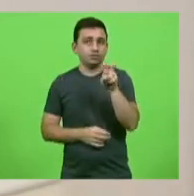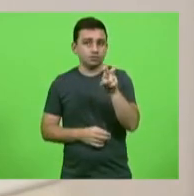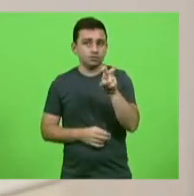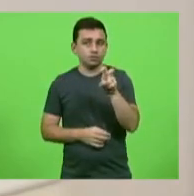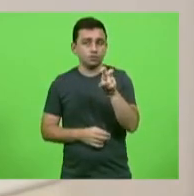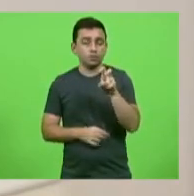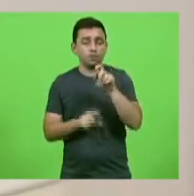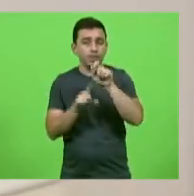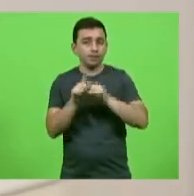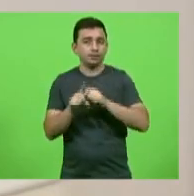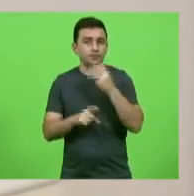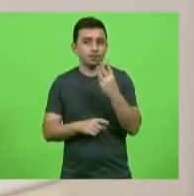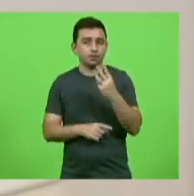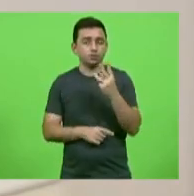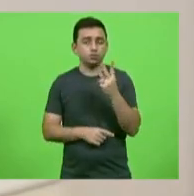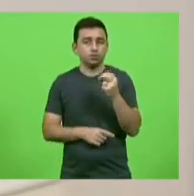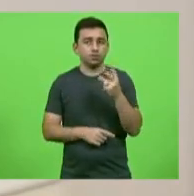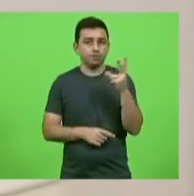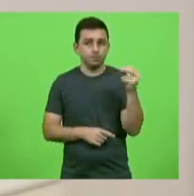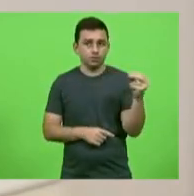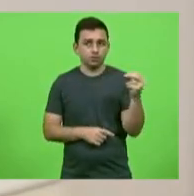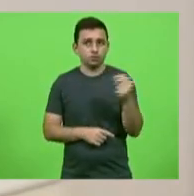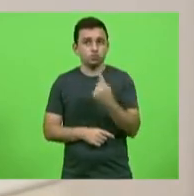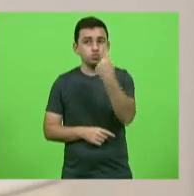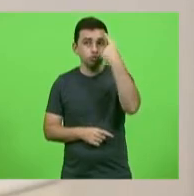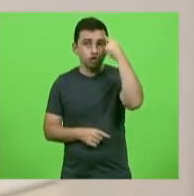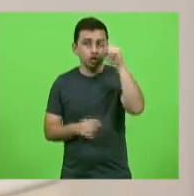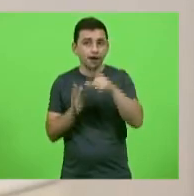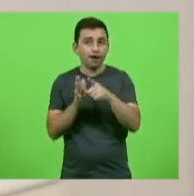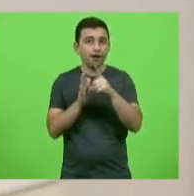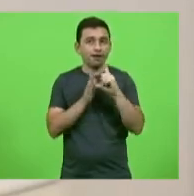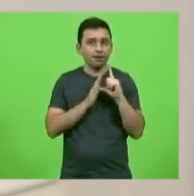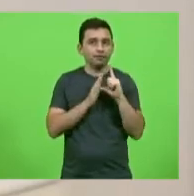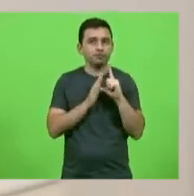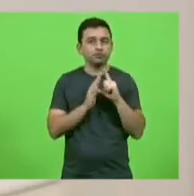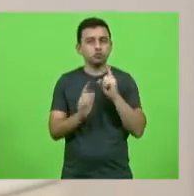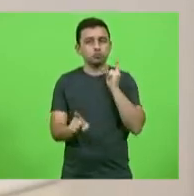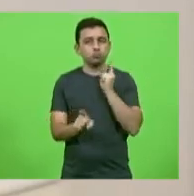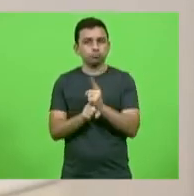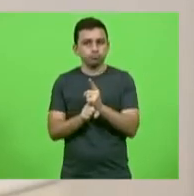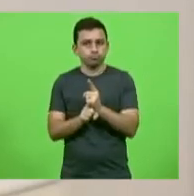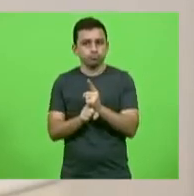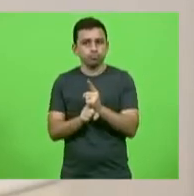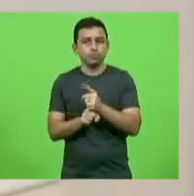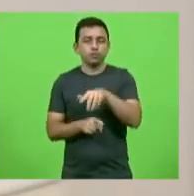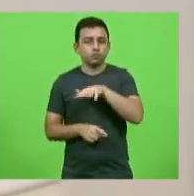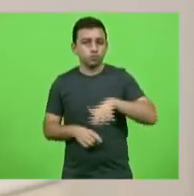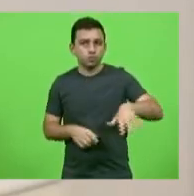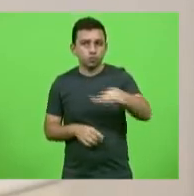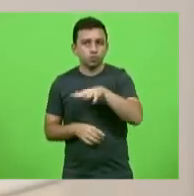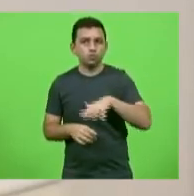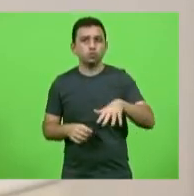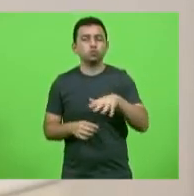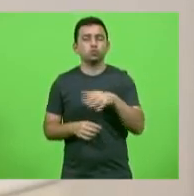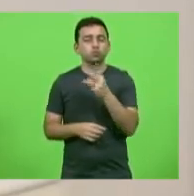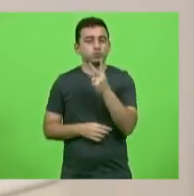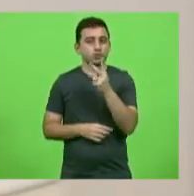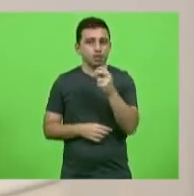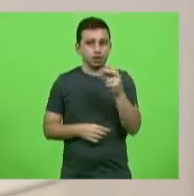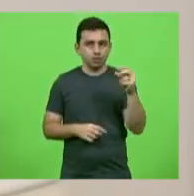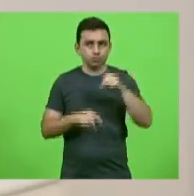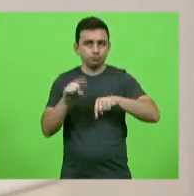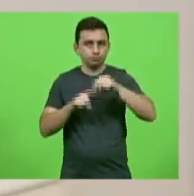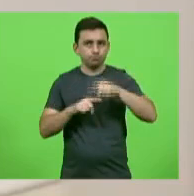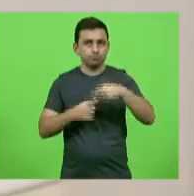25/3/2020, um dia antes de ser deflagrado o processo administrativo de aquisição dos 200 ventiladores pulmonares, o qual ocorreu